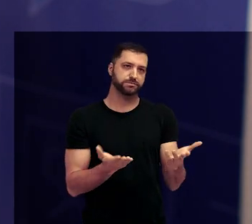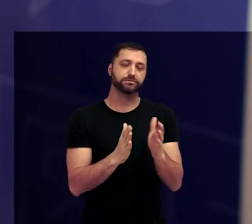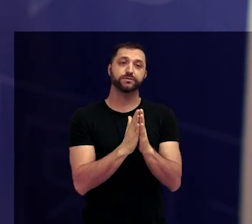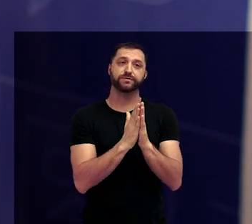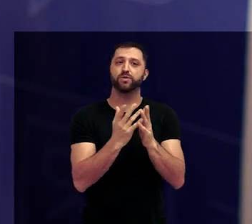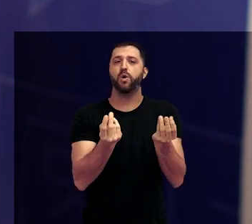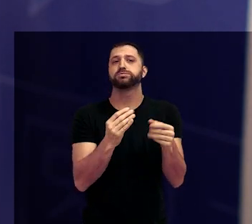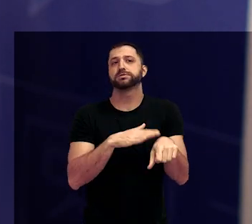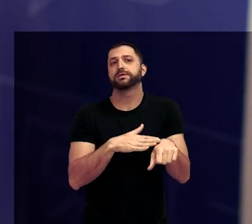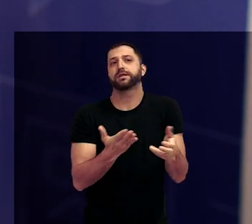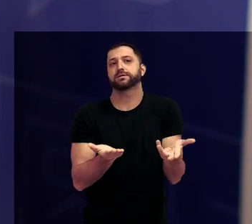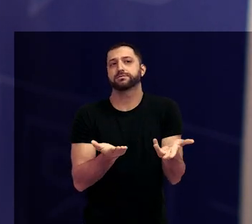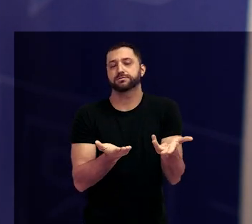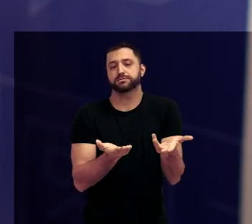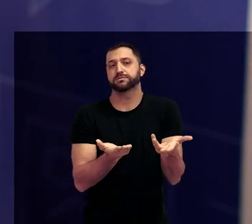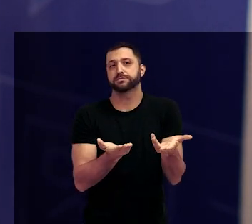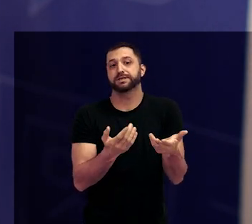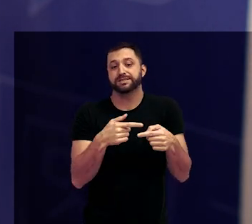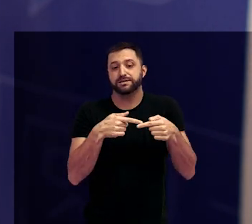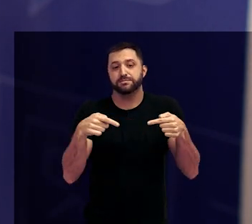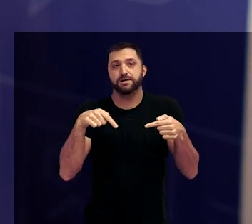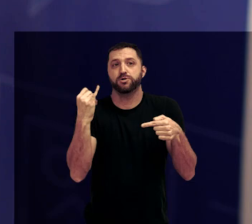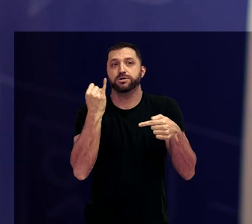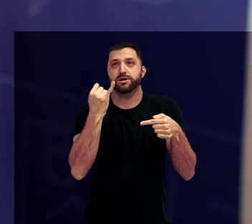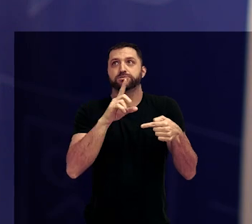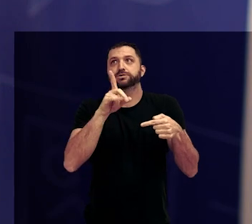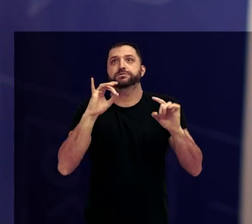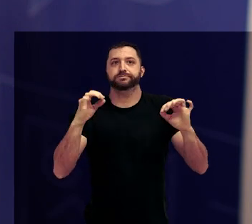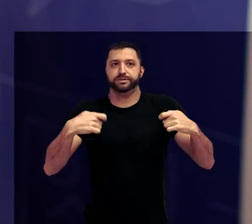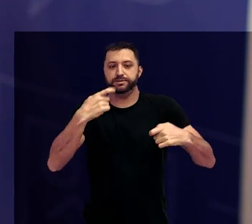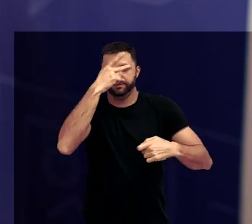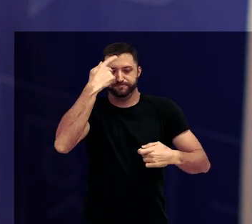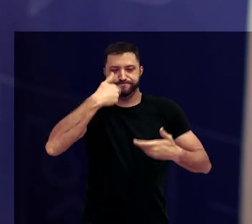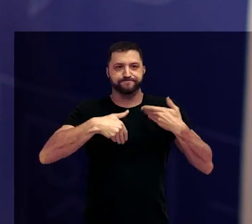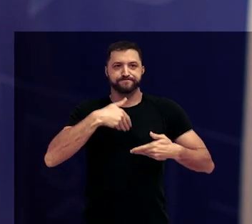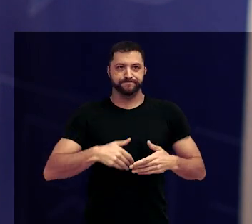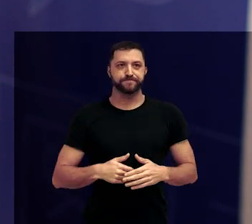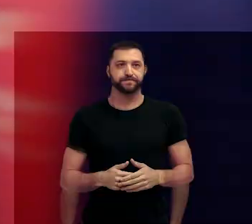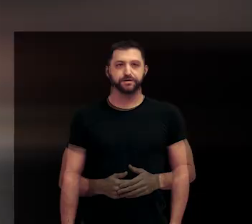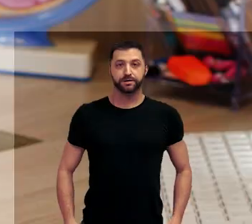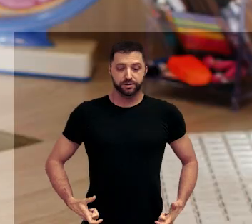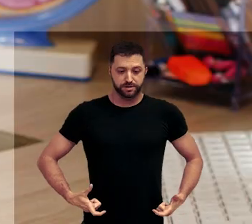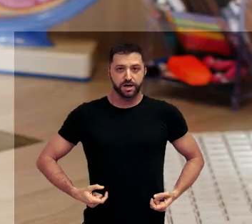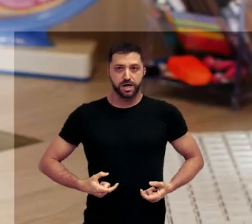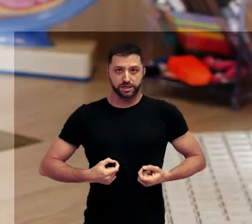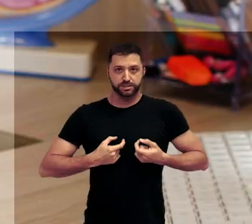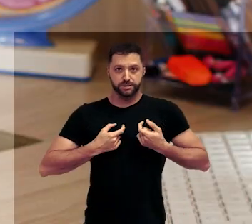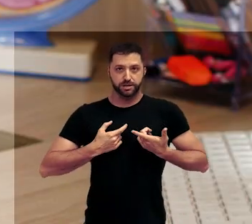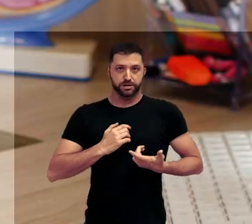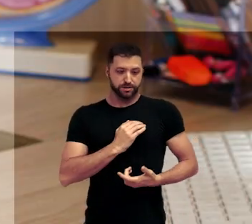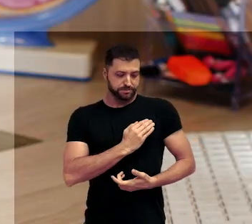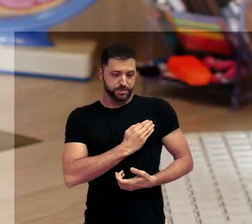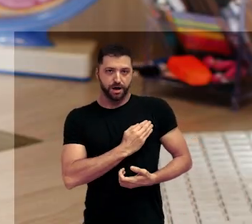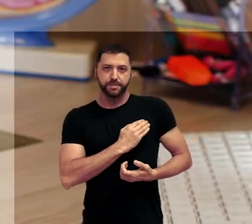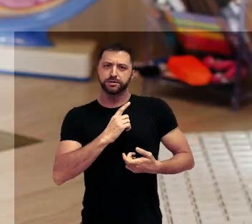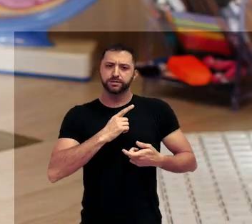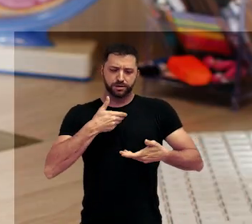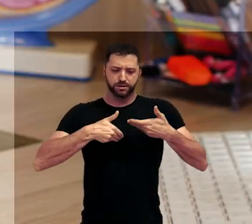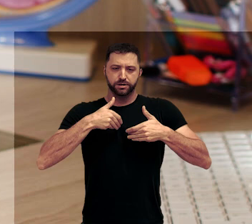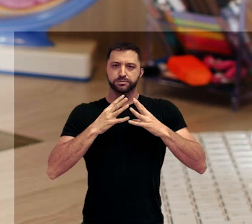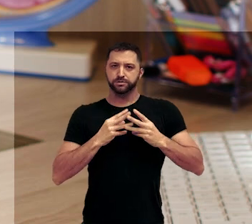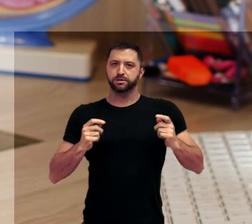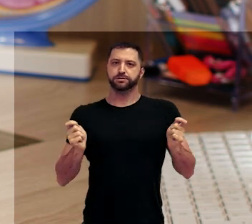tempo. Como não deu tempo, né? Então, vamos parar e essa semana é minha. O câncer de mama tem